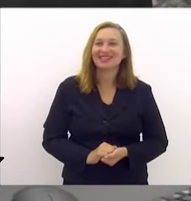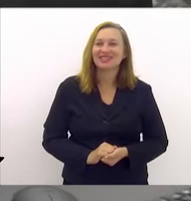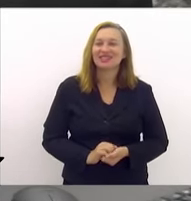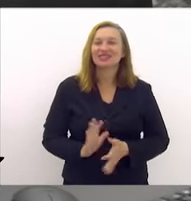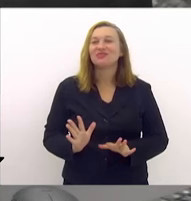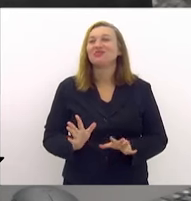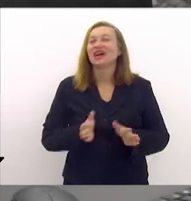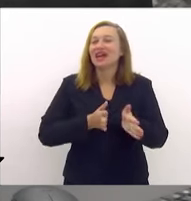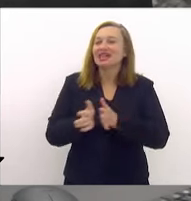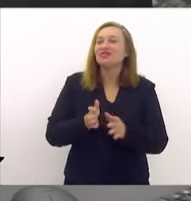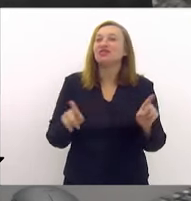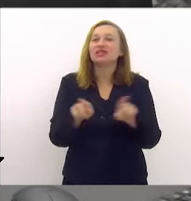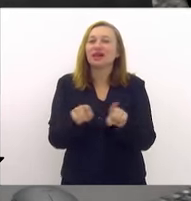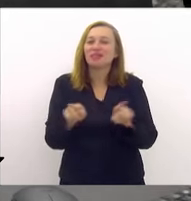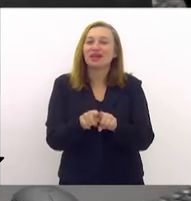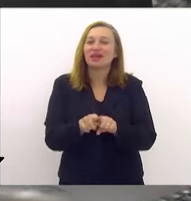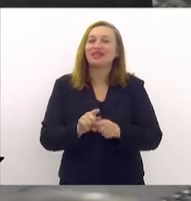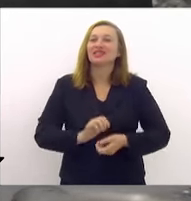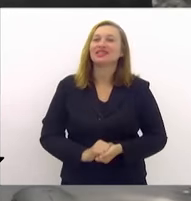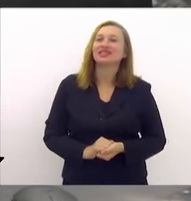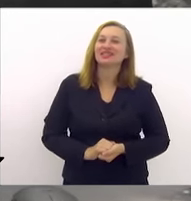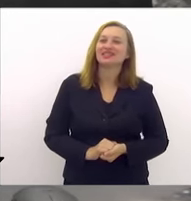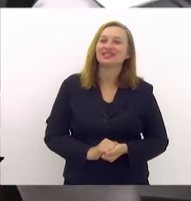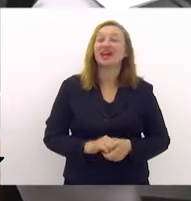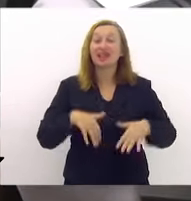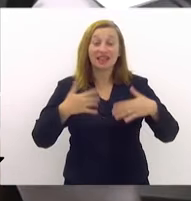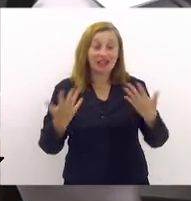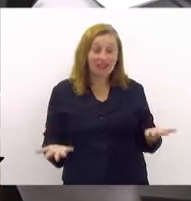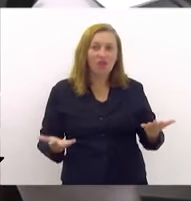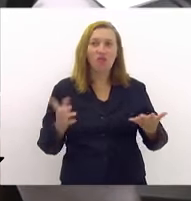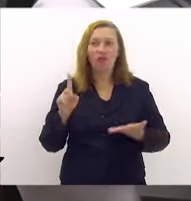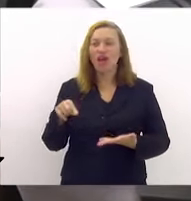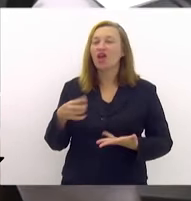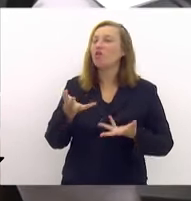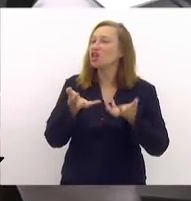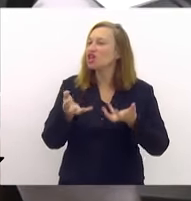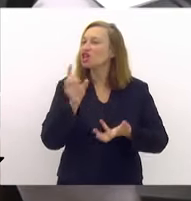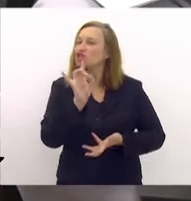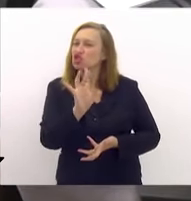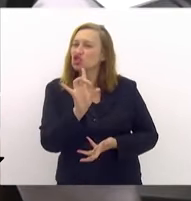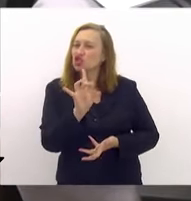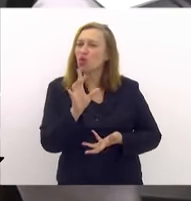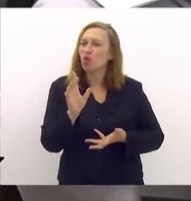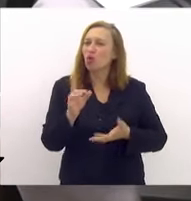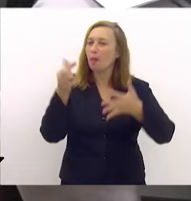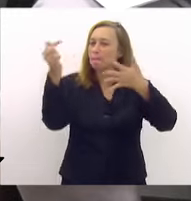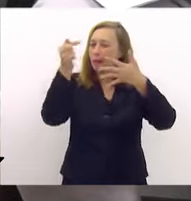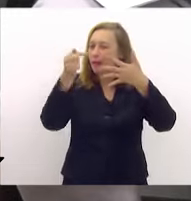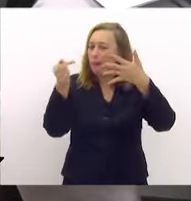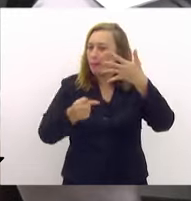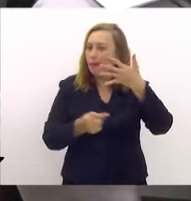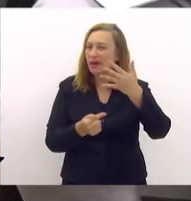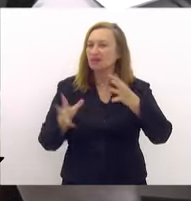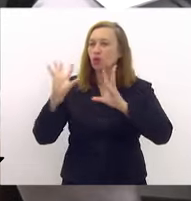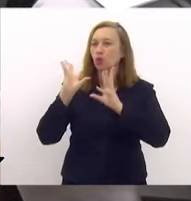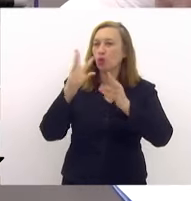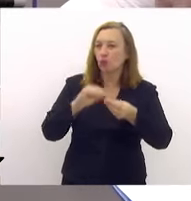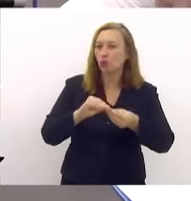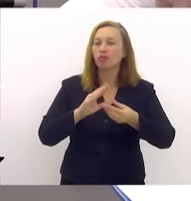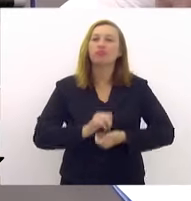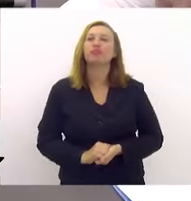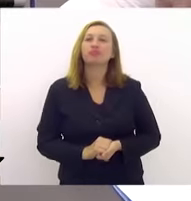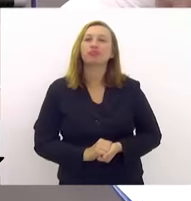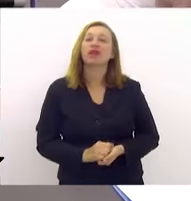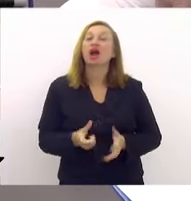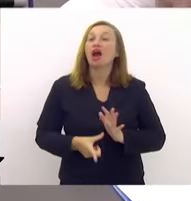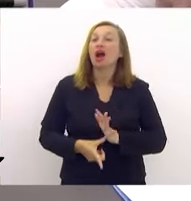palavra acessível também é legítimo. Então, é isso. Queria só pontuar essas questões aí para contribuir.